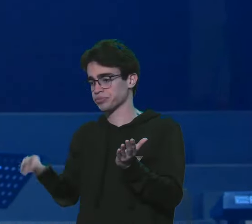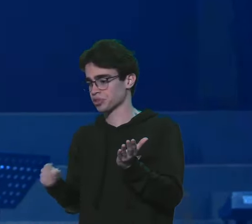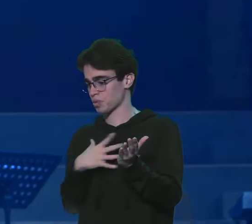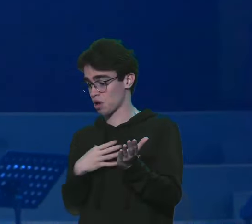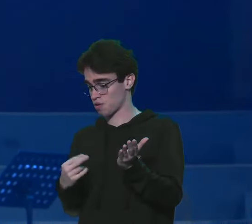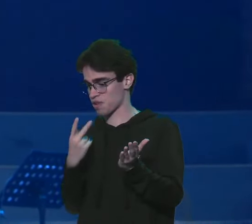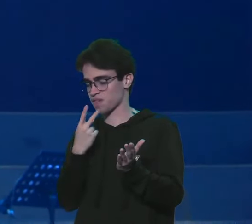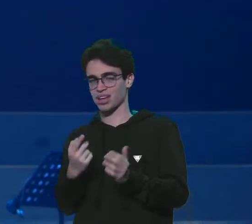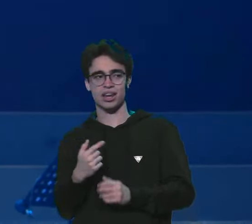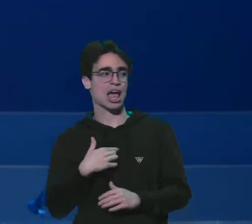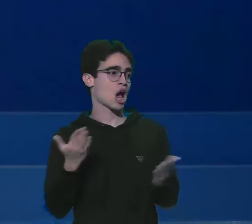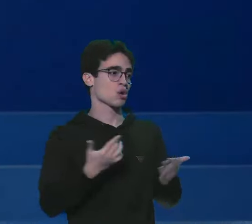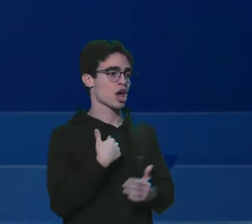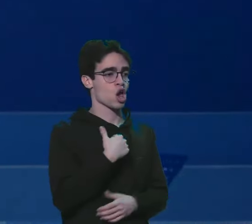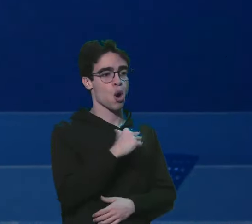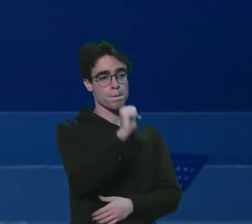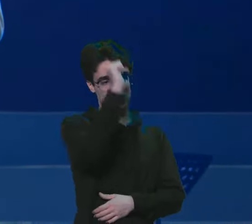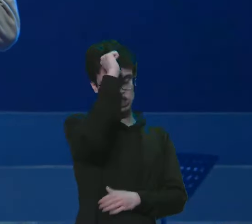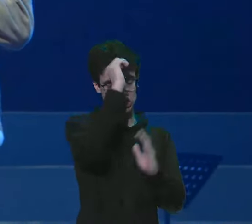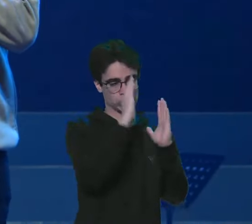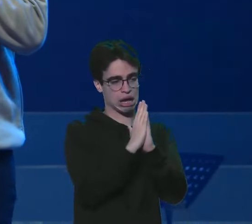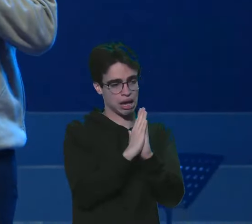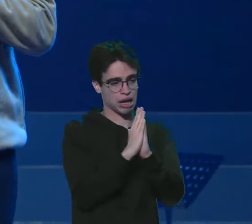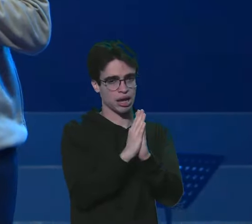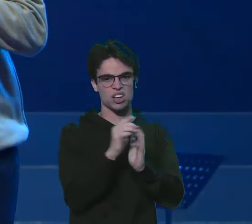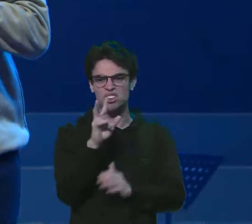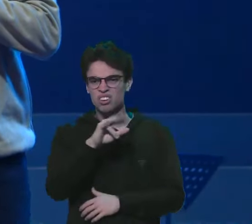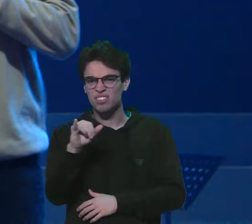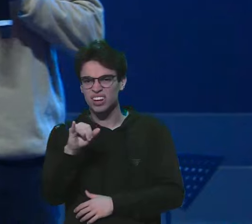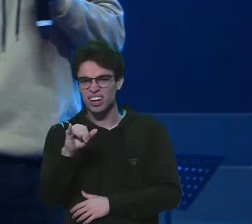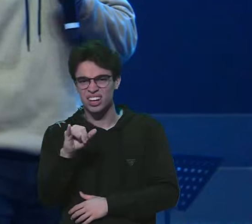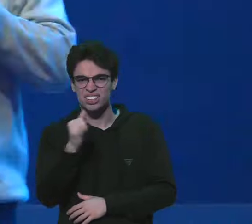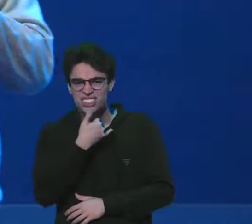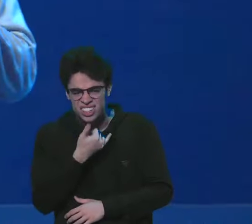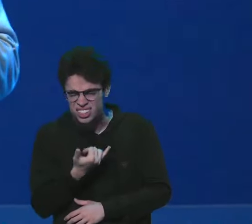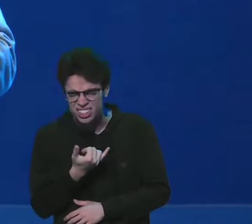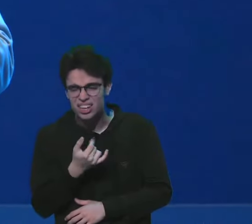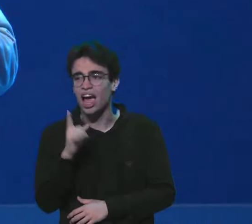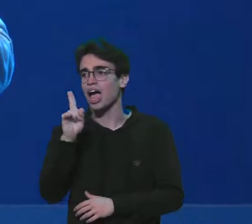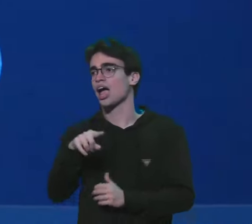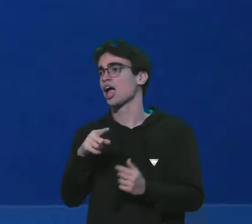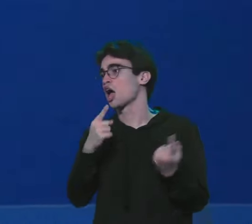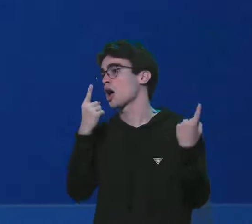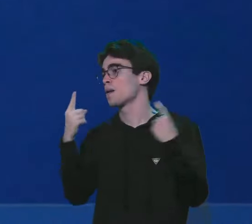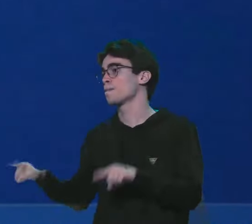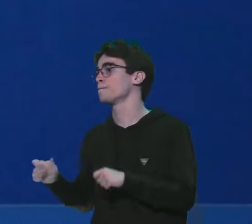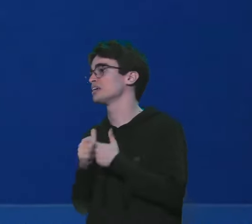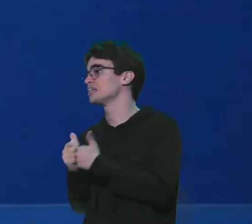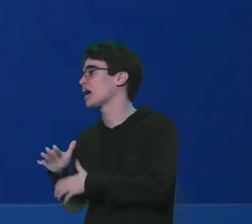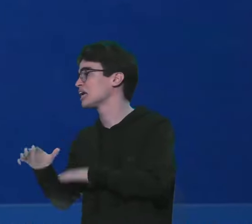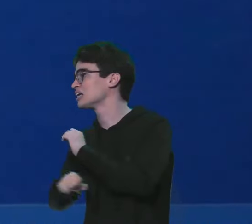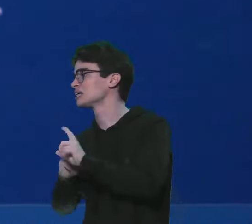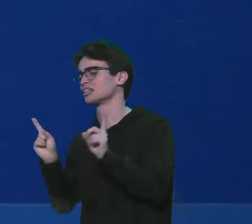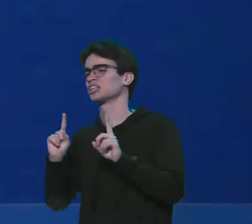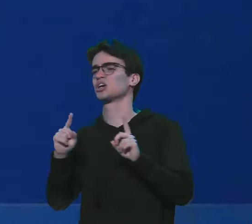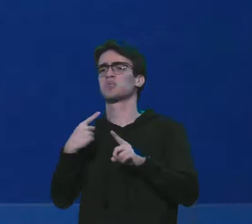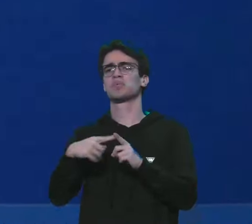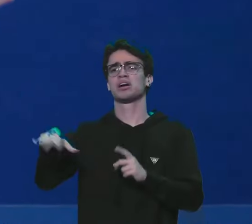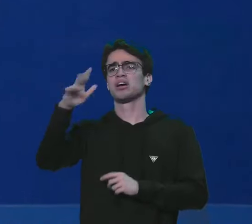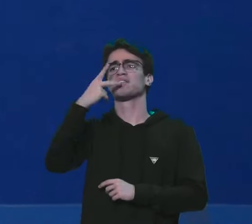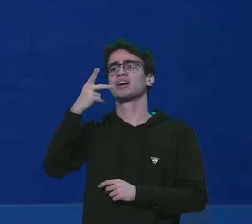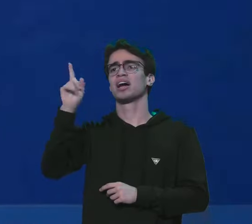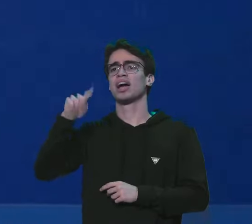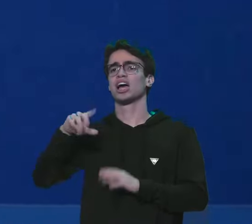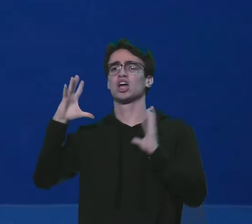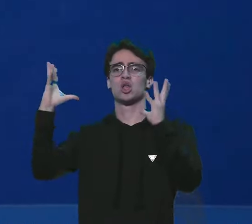pouco e fala, agora eu sou budista, você não vai ficar triste também? Então aqui não tem nada de perseguição, tá? De novo, é porque as pessoas têm mania de achar que árabe é tudo maluco e